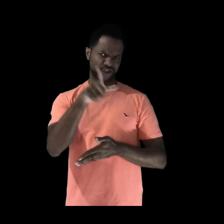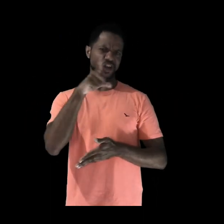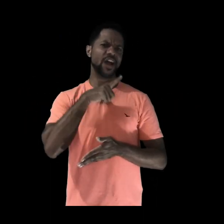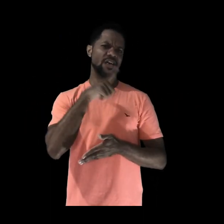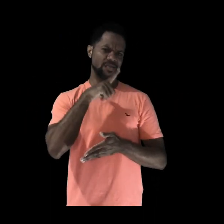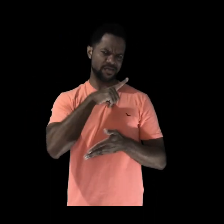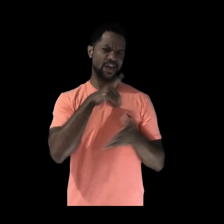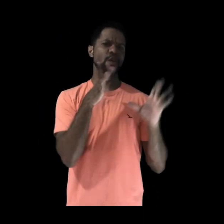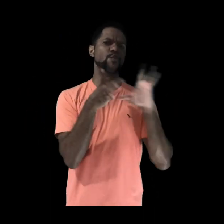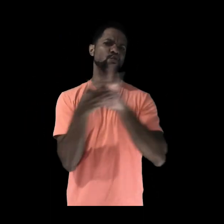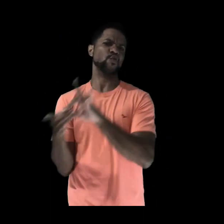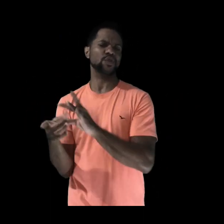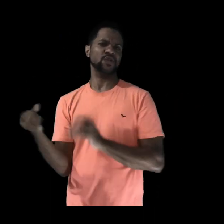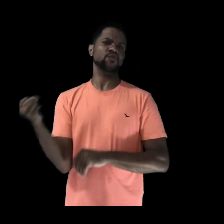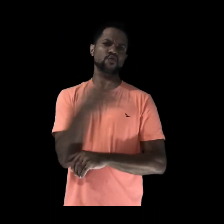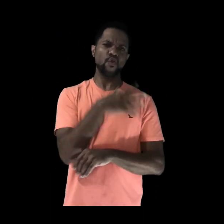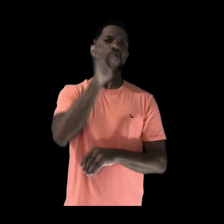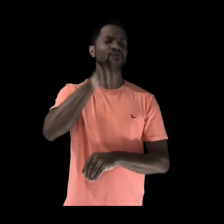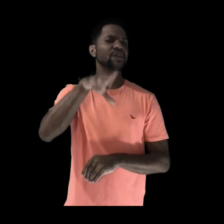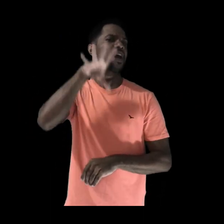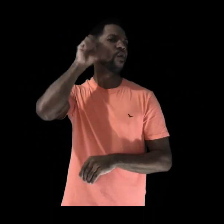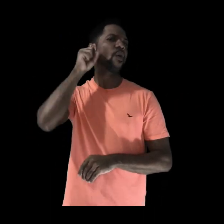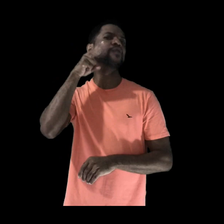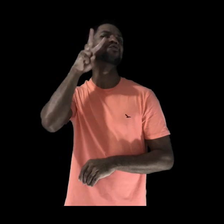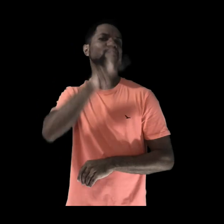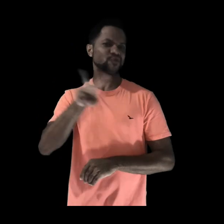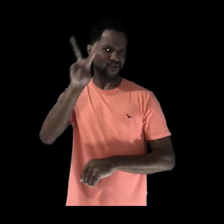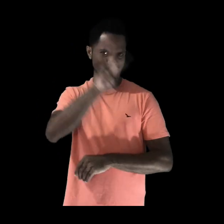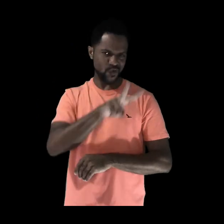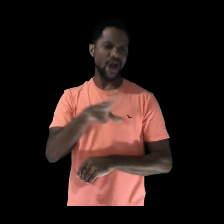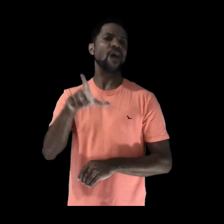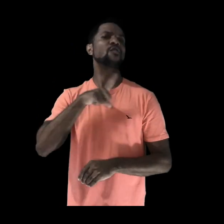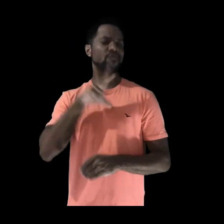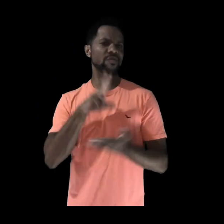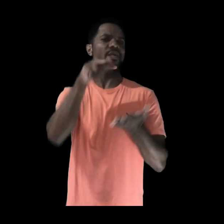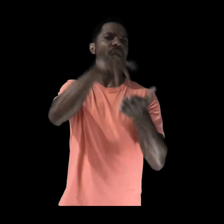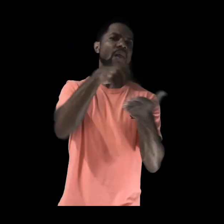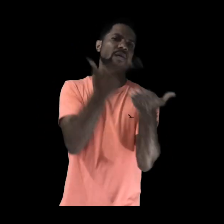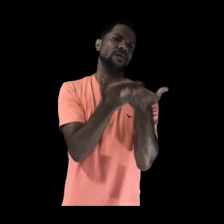se propagando cada vez mais num contexto que é novo, que é o audiovisual.